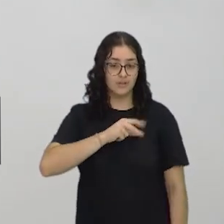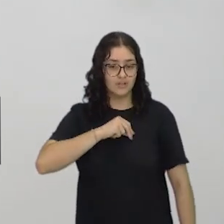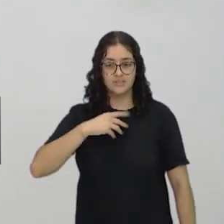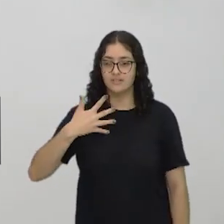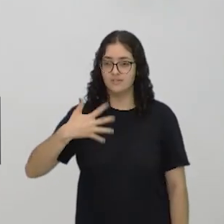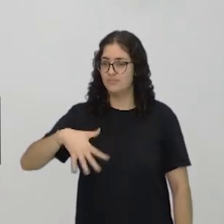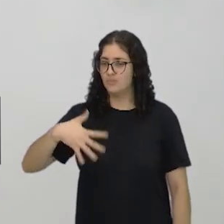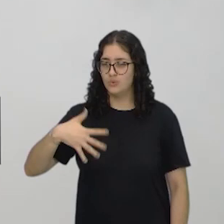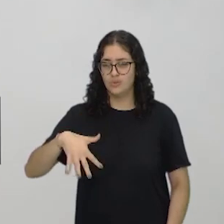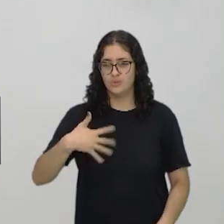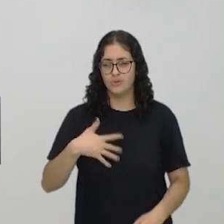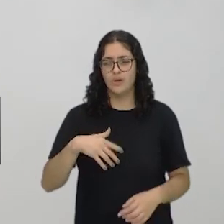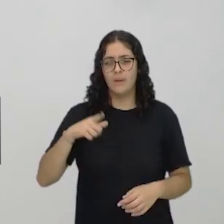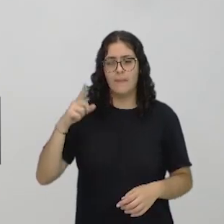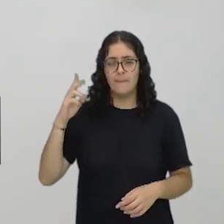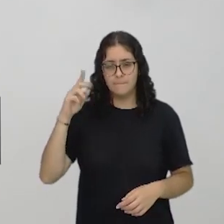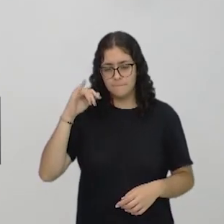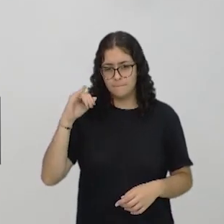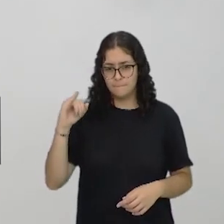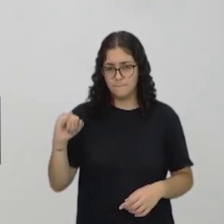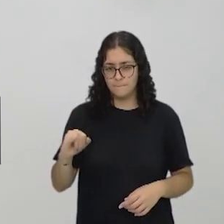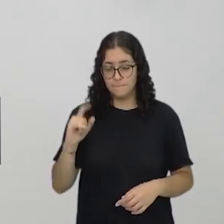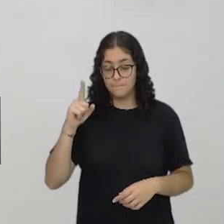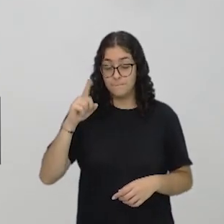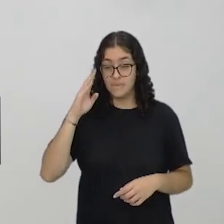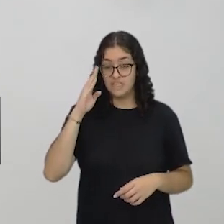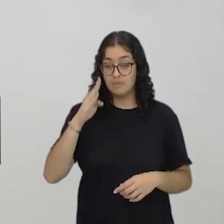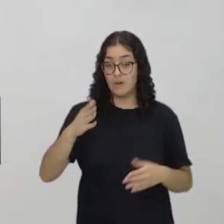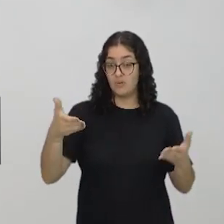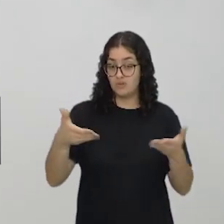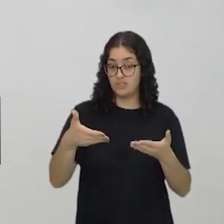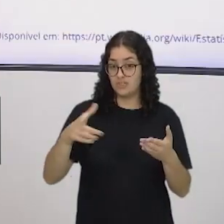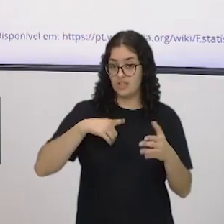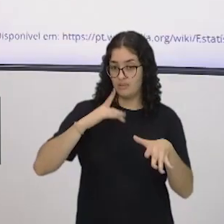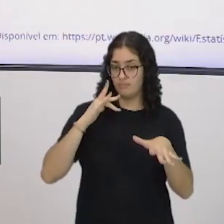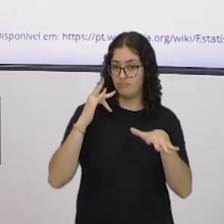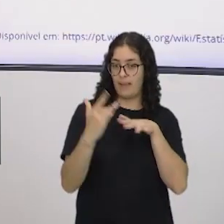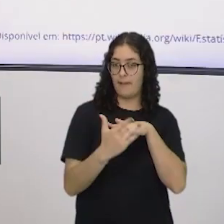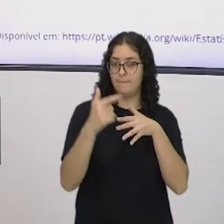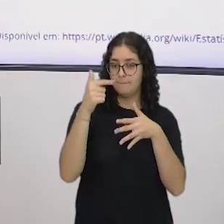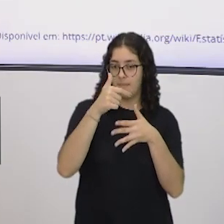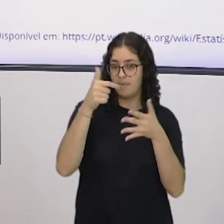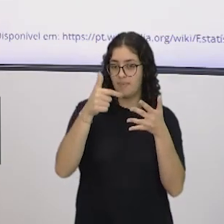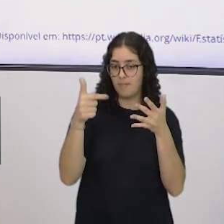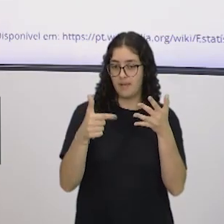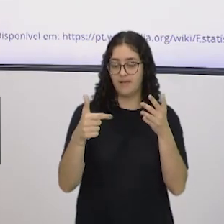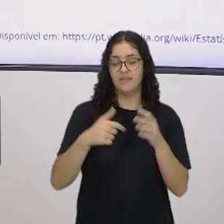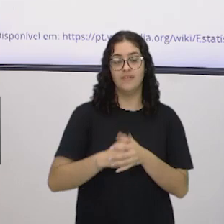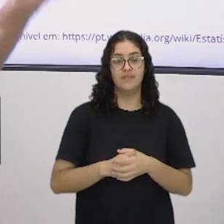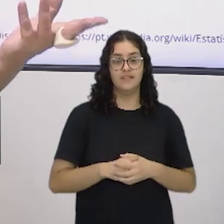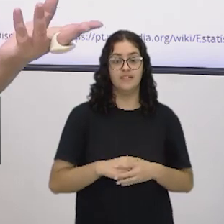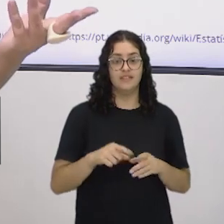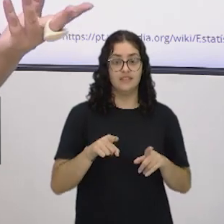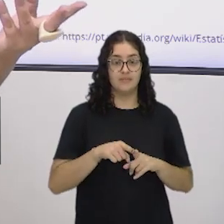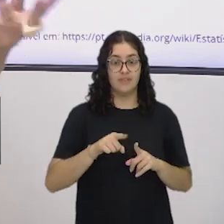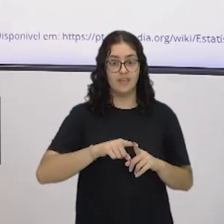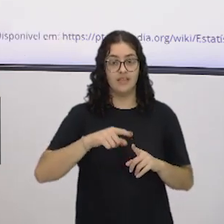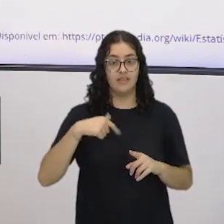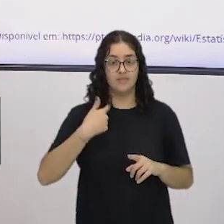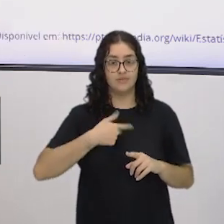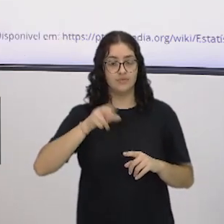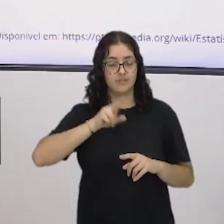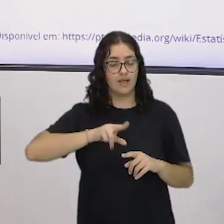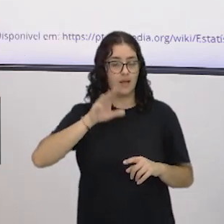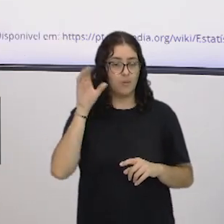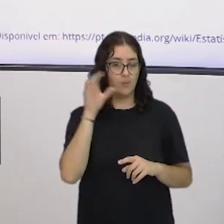as áreas, principalmente hoje, com esse monte de rede social que a gente tem. Sim. E tudo muito rápido. Muito né? rápido.